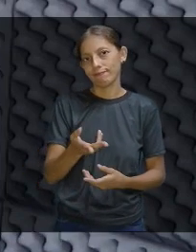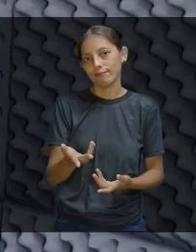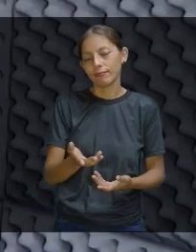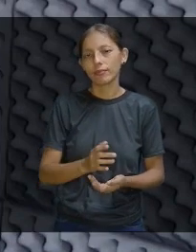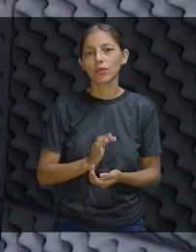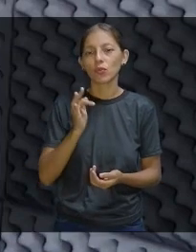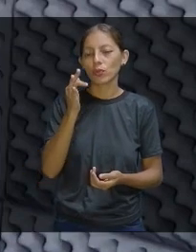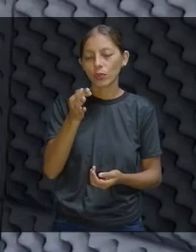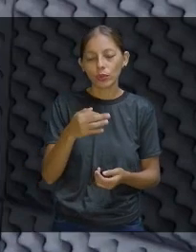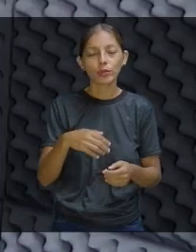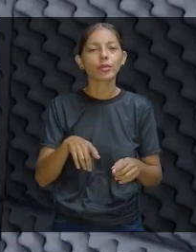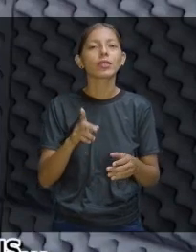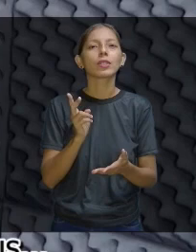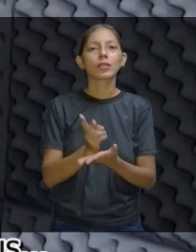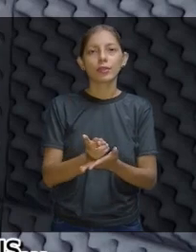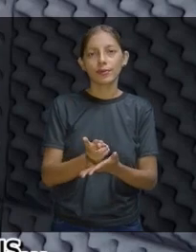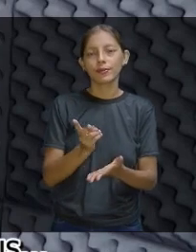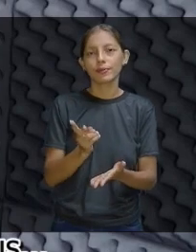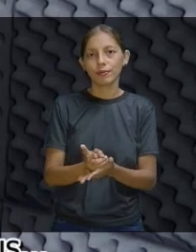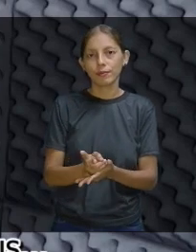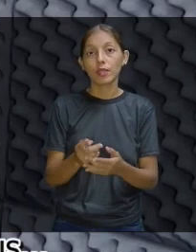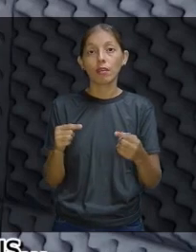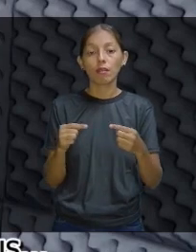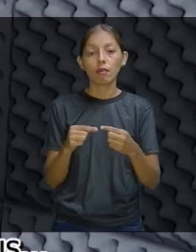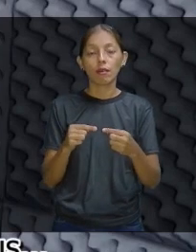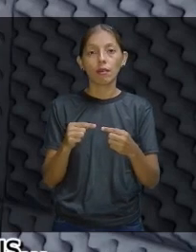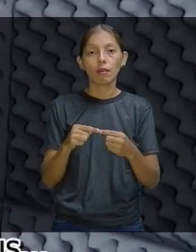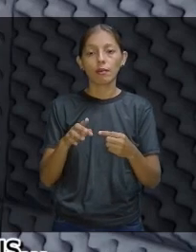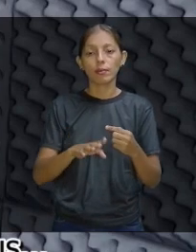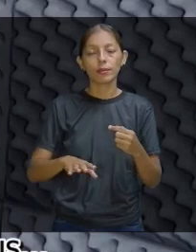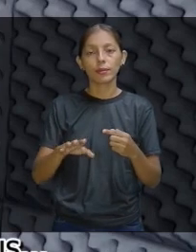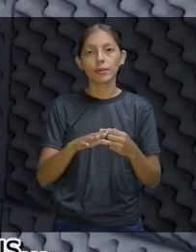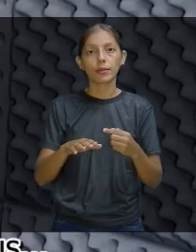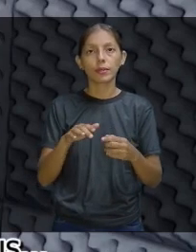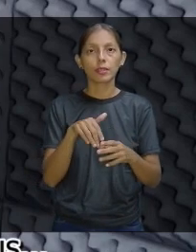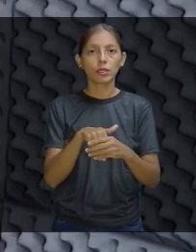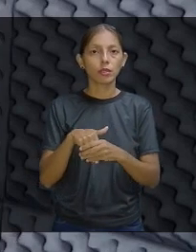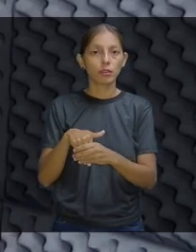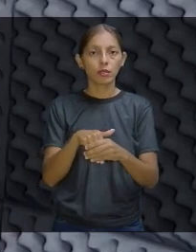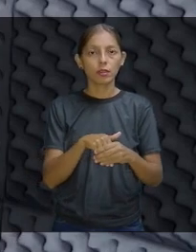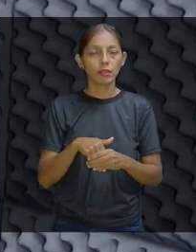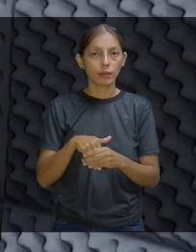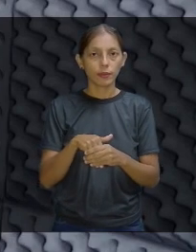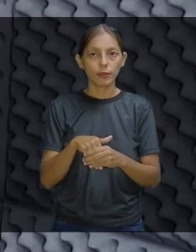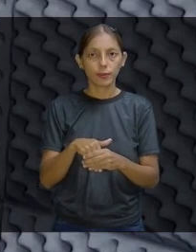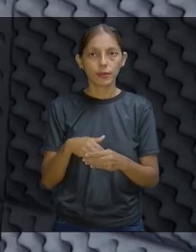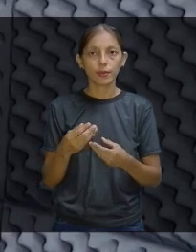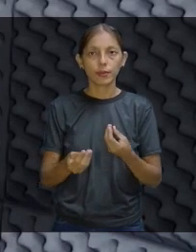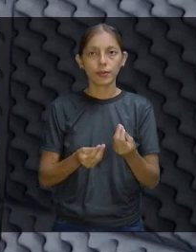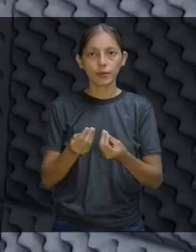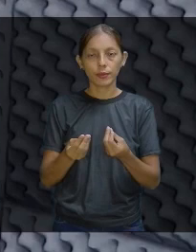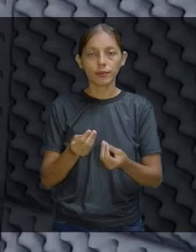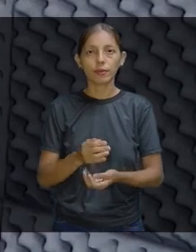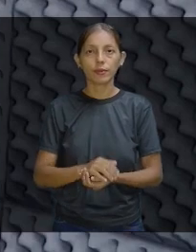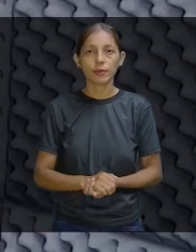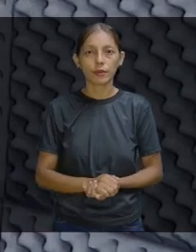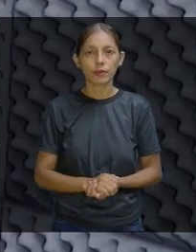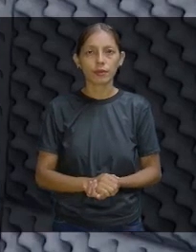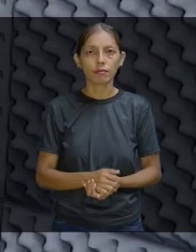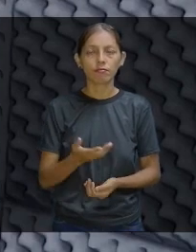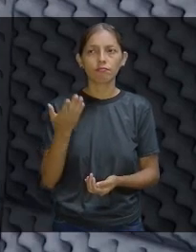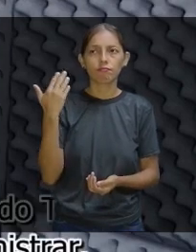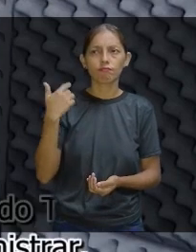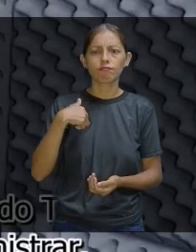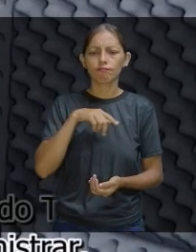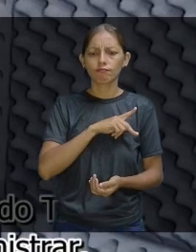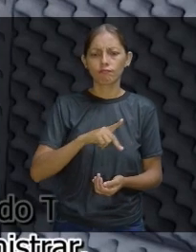o nosso ambiente eleitoral. E, na verdade, normalmente, esses órgãos têm os seus... Eu fui presidente do Colégio de